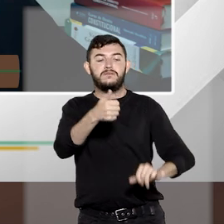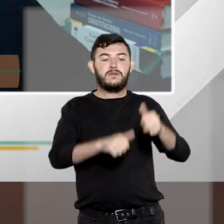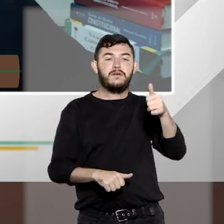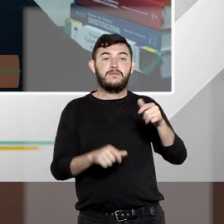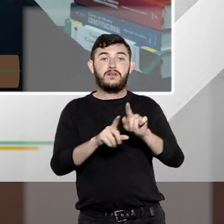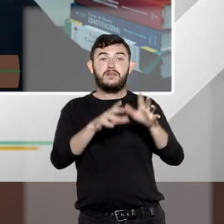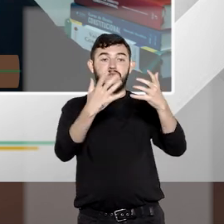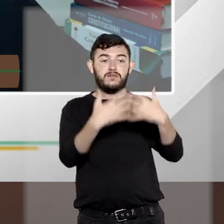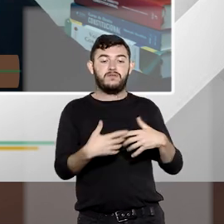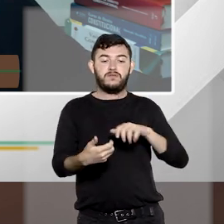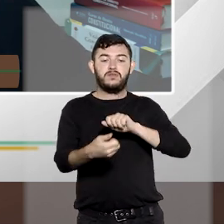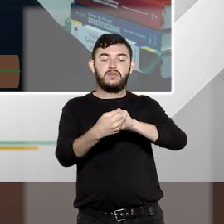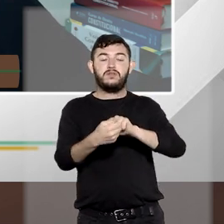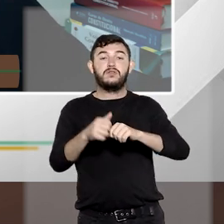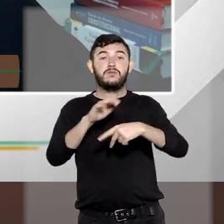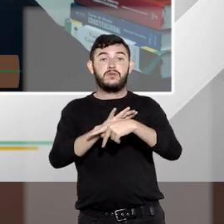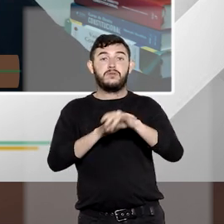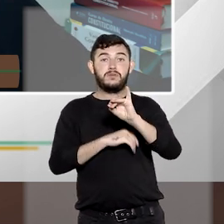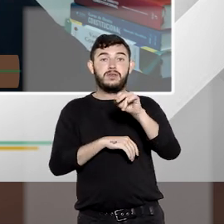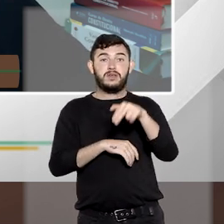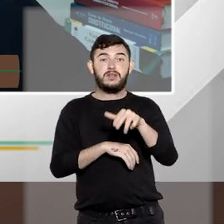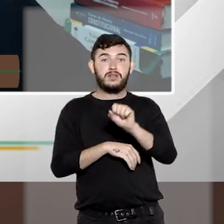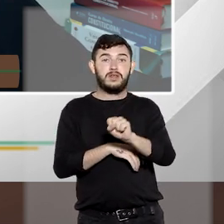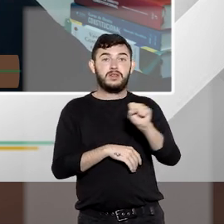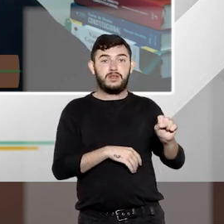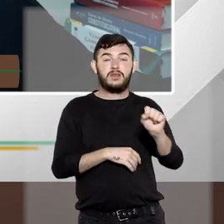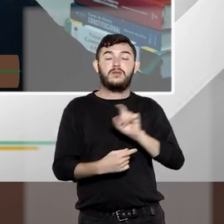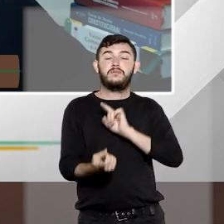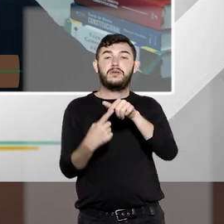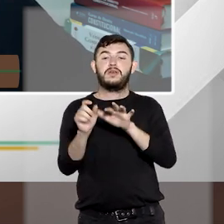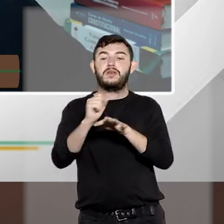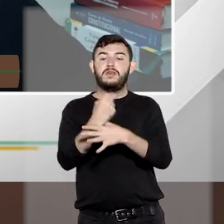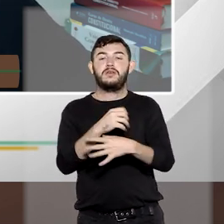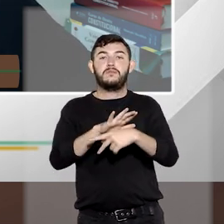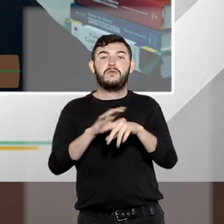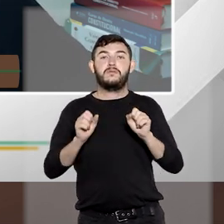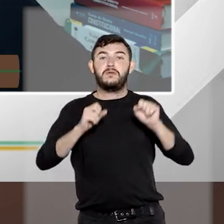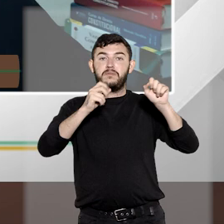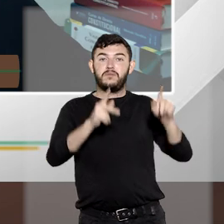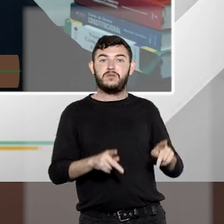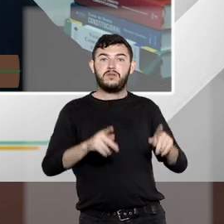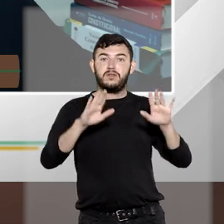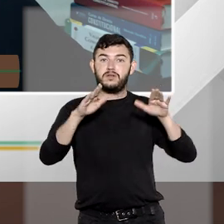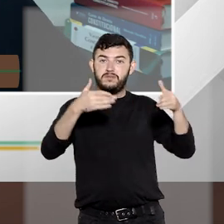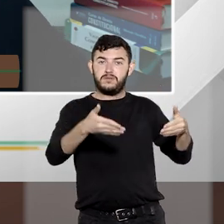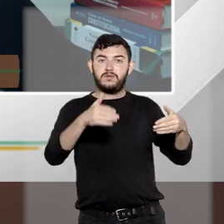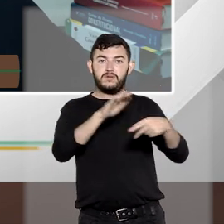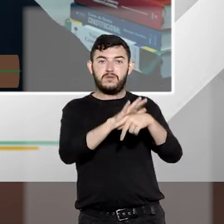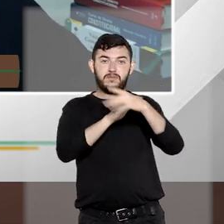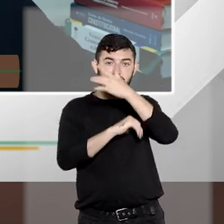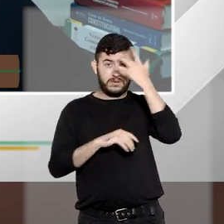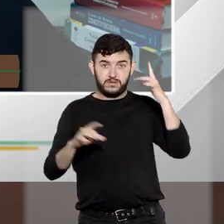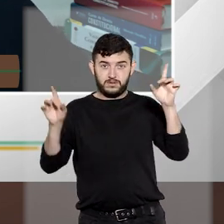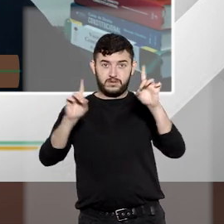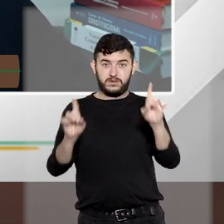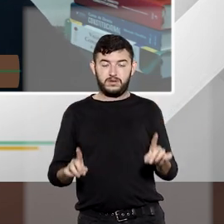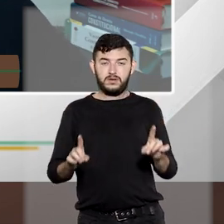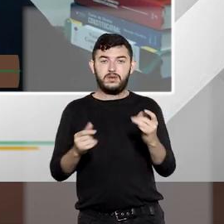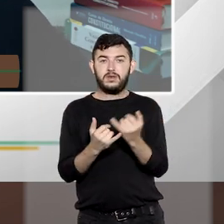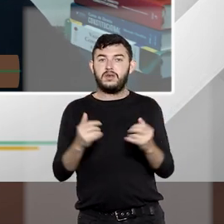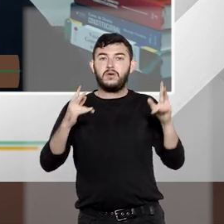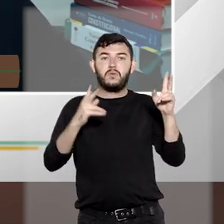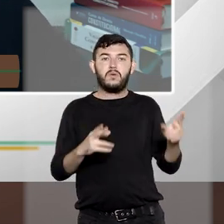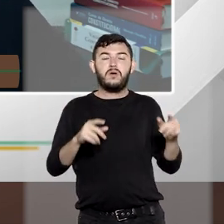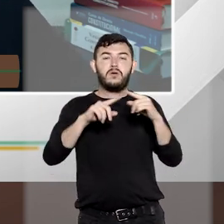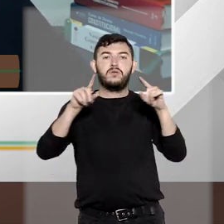funcional junto ao INSS, né, para garantir que ela tem ali a aposentadoria especial da pessoa com deficiência, da mesma maneira o servidor